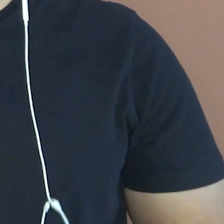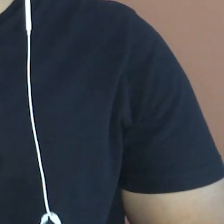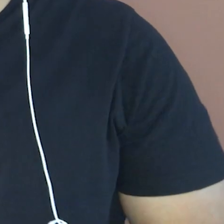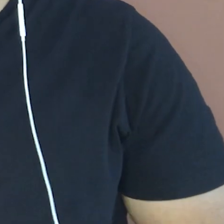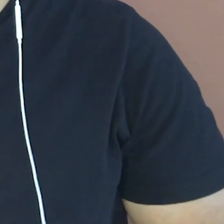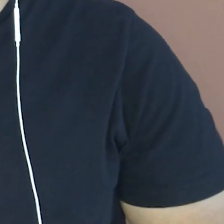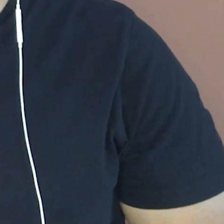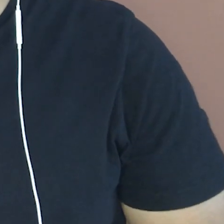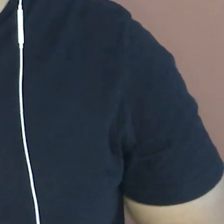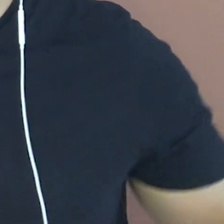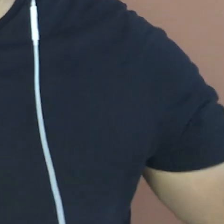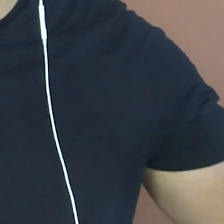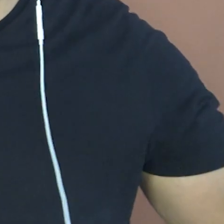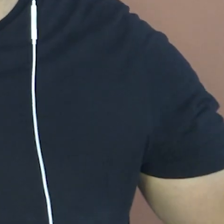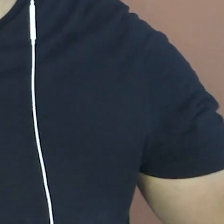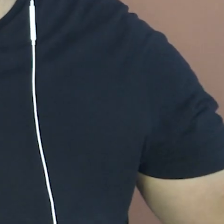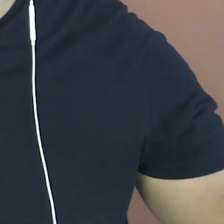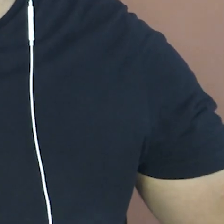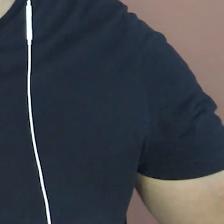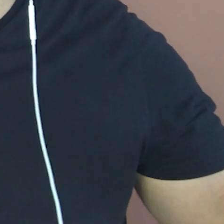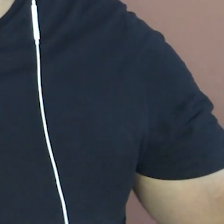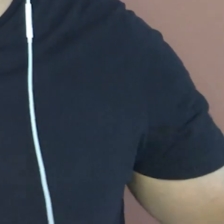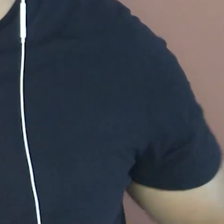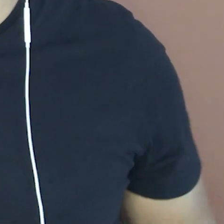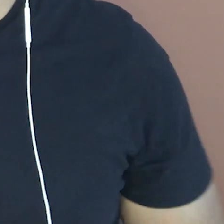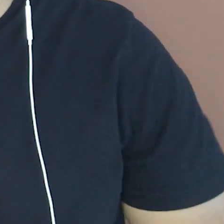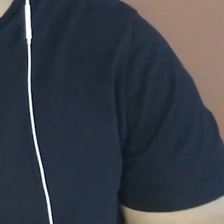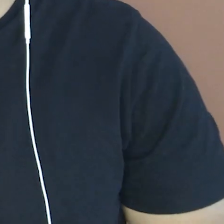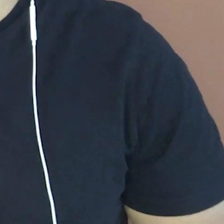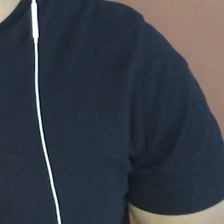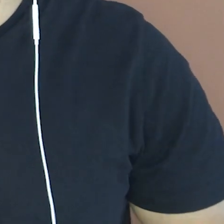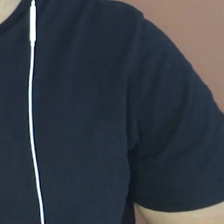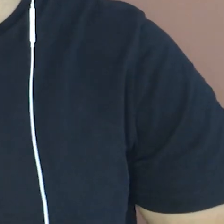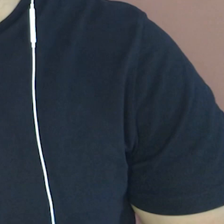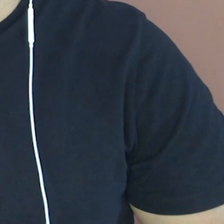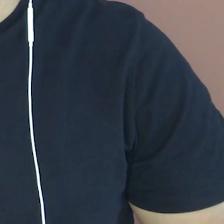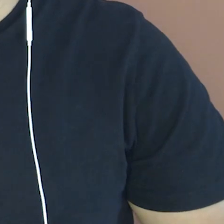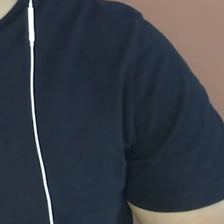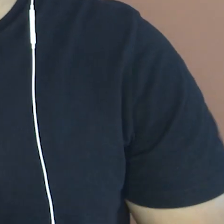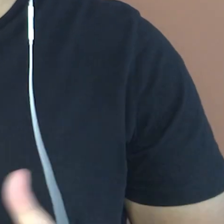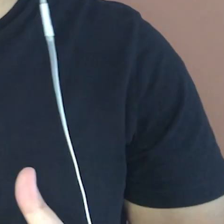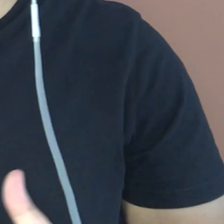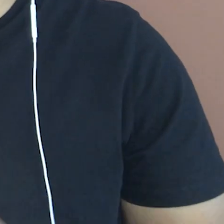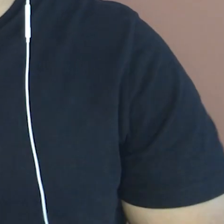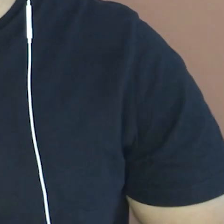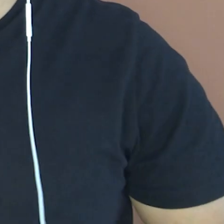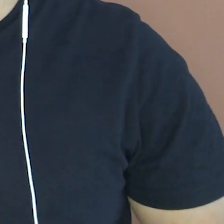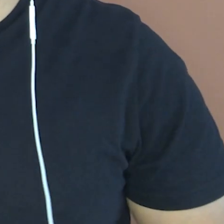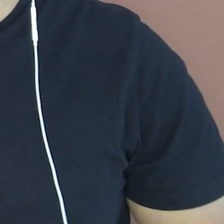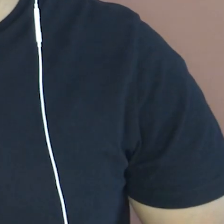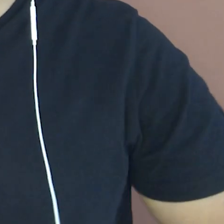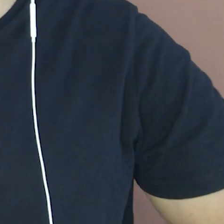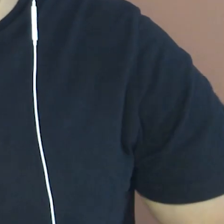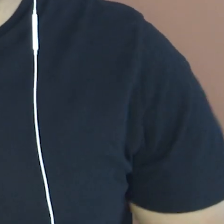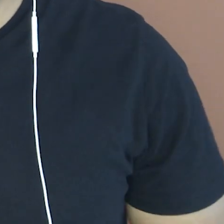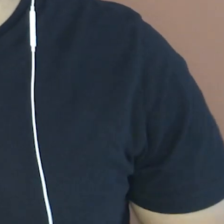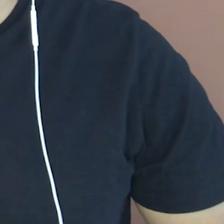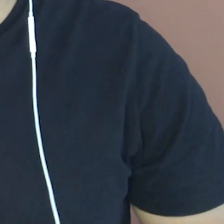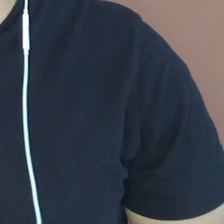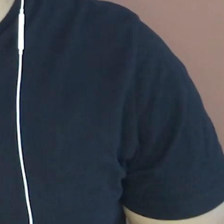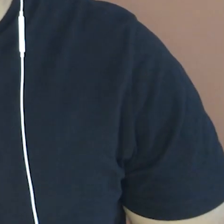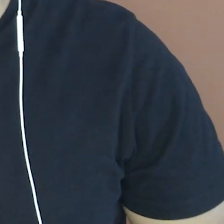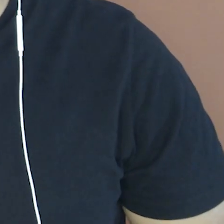Tá começando Cultura Sinuá, todos sejam muito bem-vindos aqui na tela da TVC. Seguimos no nosso programa, exibindo a